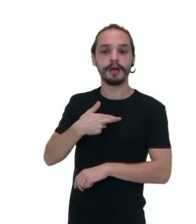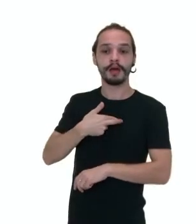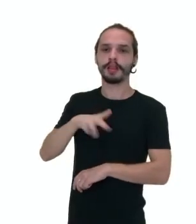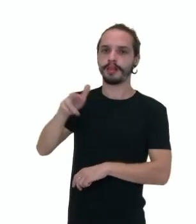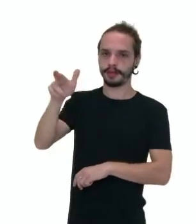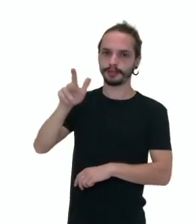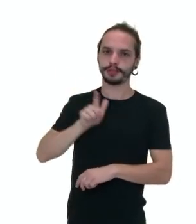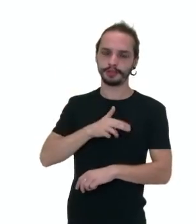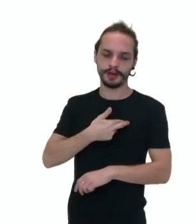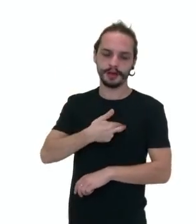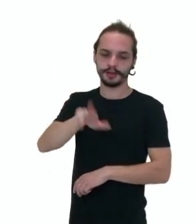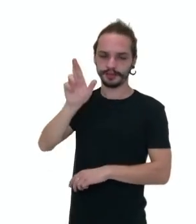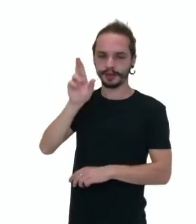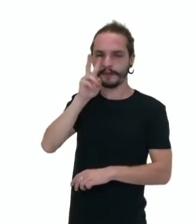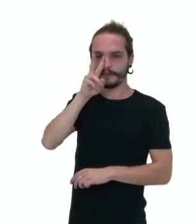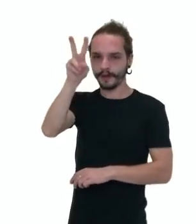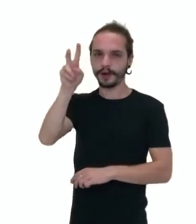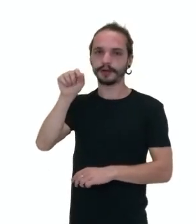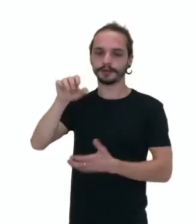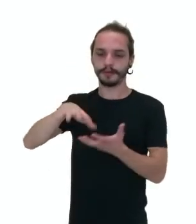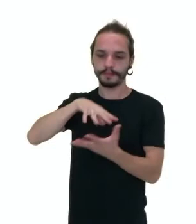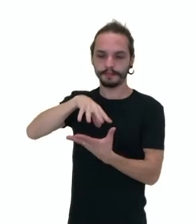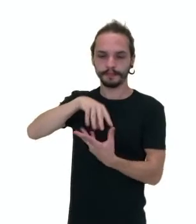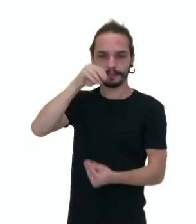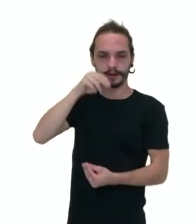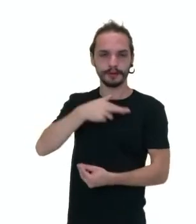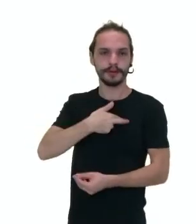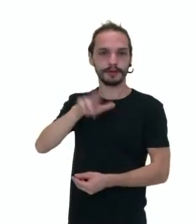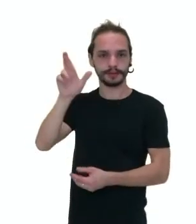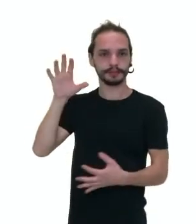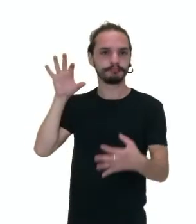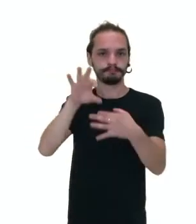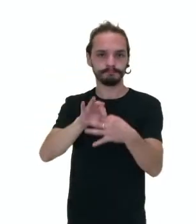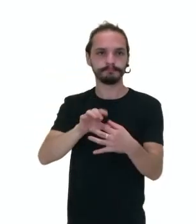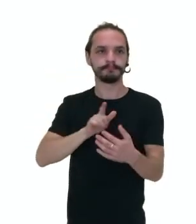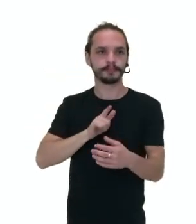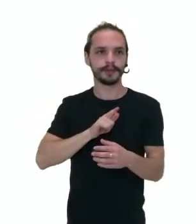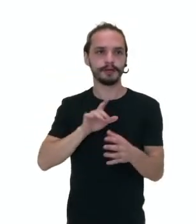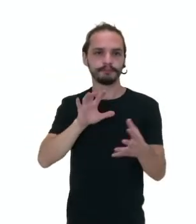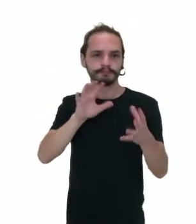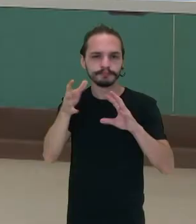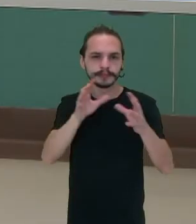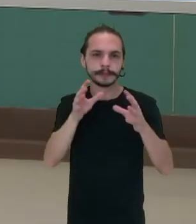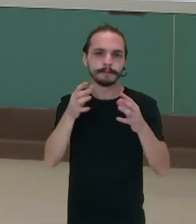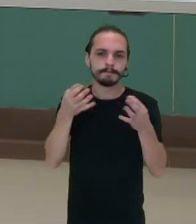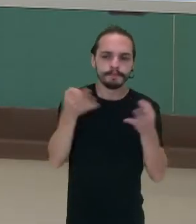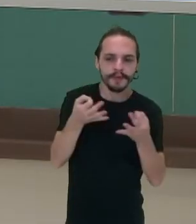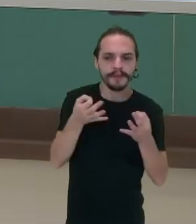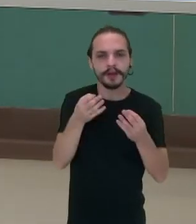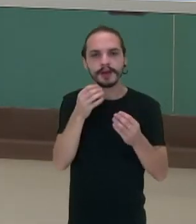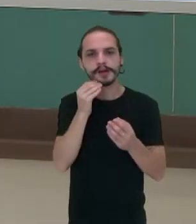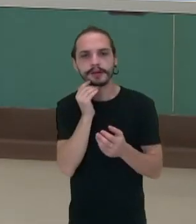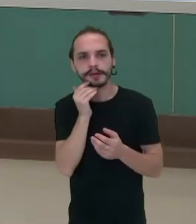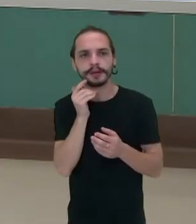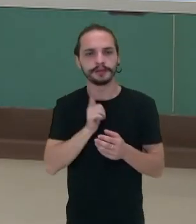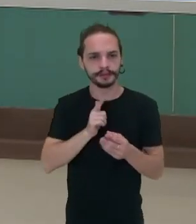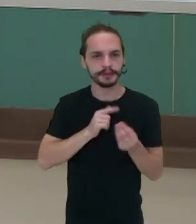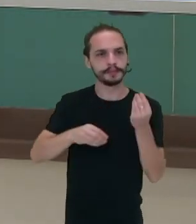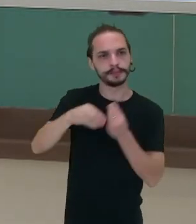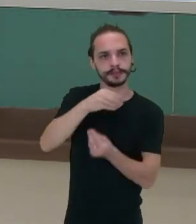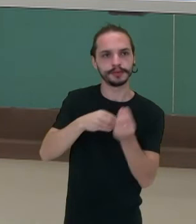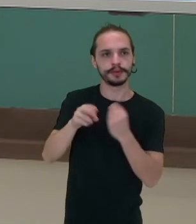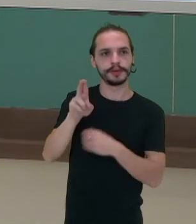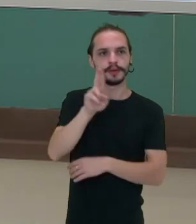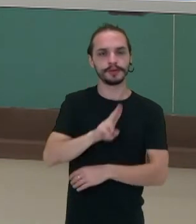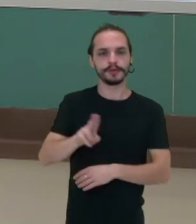retratação muito. Ele é como se fosse uma máquina fotográfica, ele faz uma coisa perfeita, perfeita. Então, ele retrata os times populares. Seu país usava os princípios da